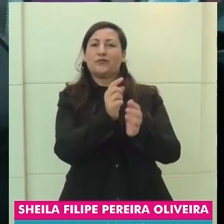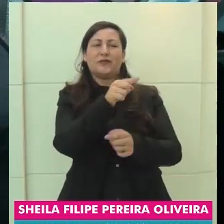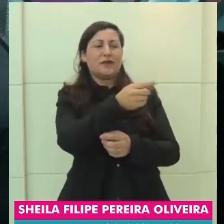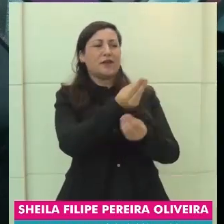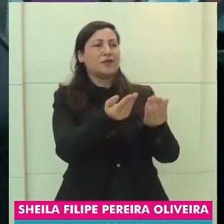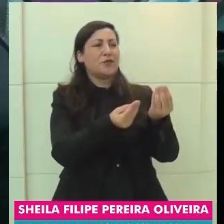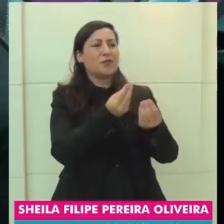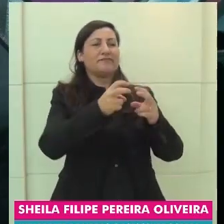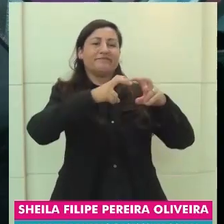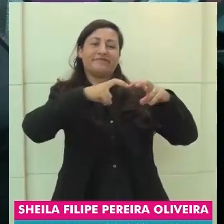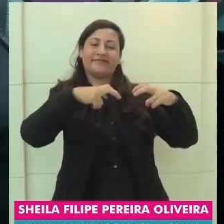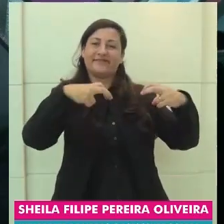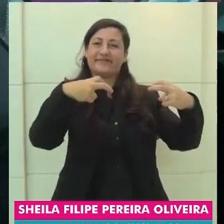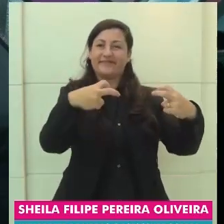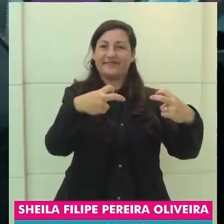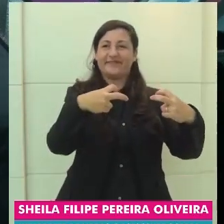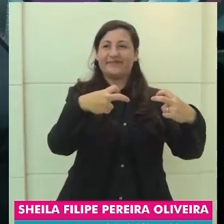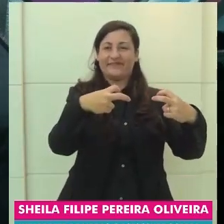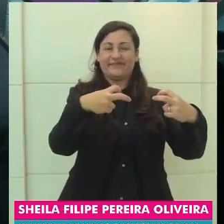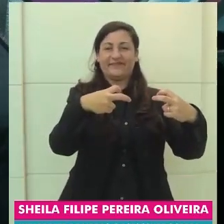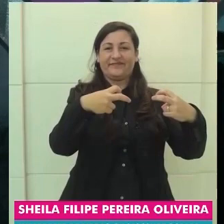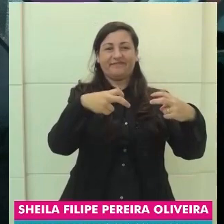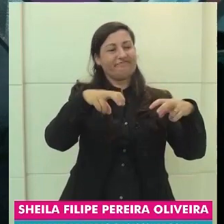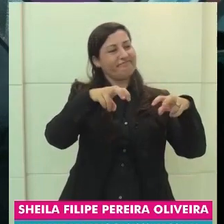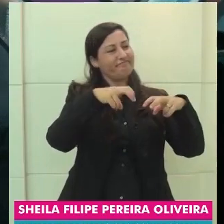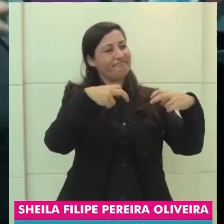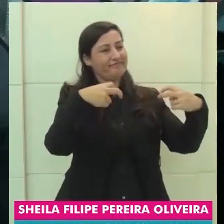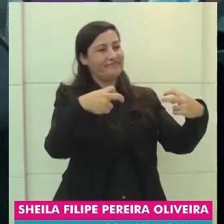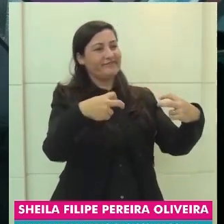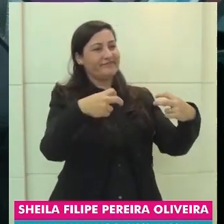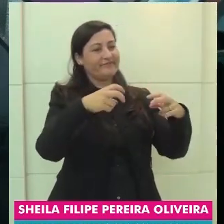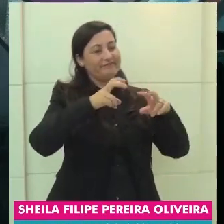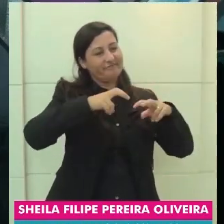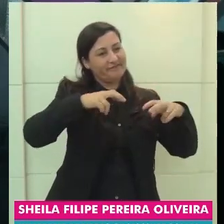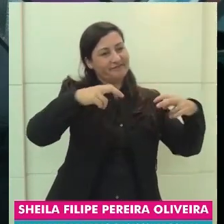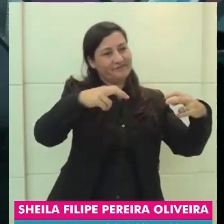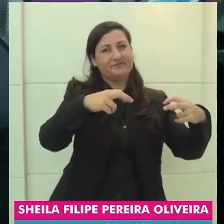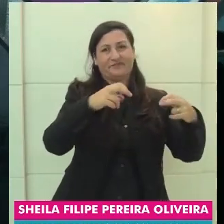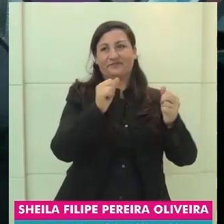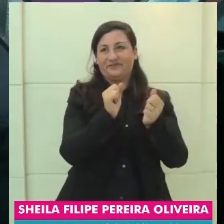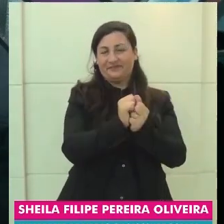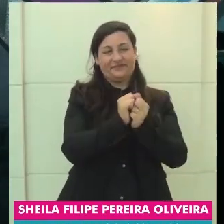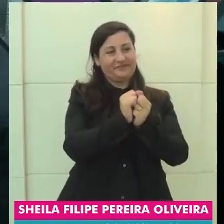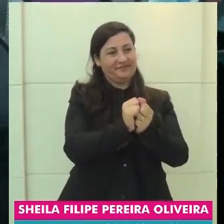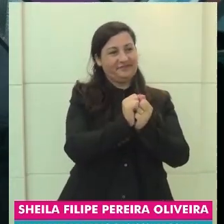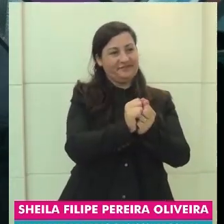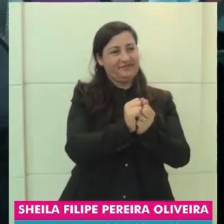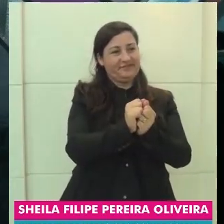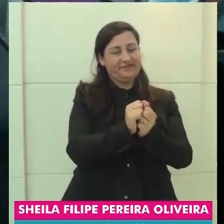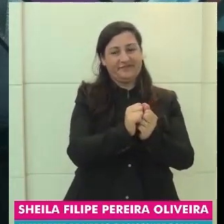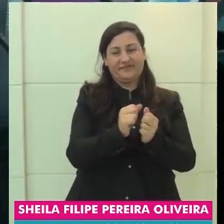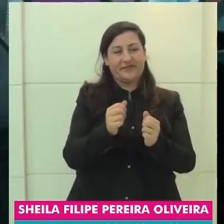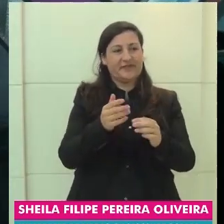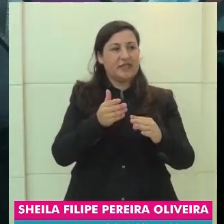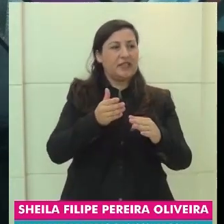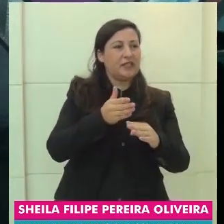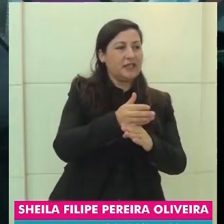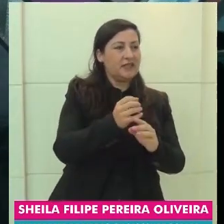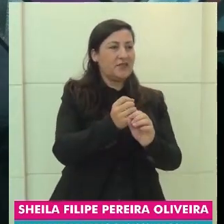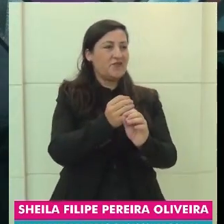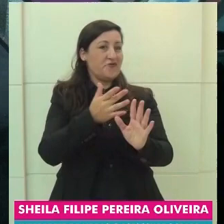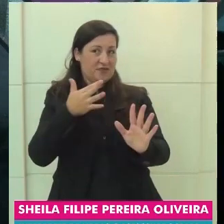eles estavam sentados, assim, ali na entrada do parque. uns bancos ali onde a gente ficava sentado, porque a fila era grande para entrar.